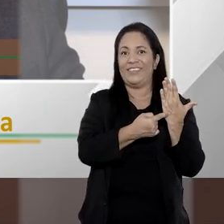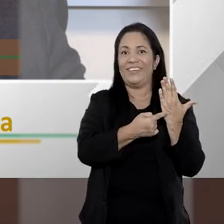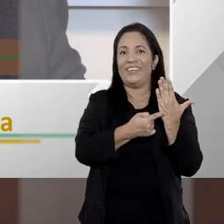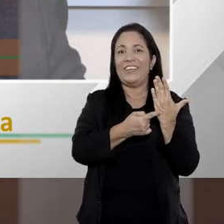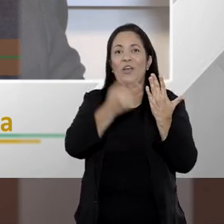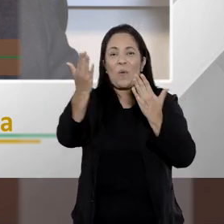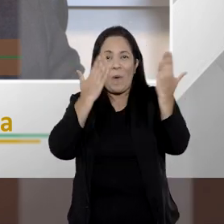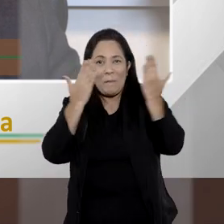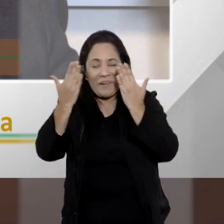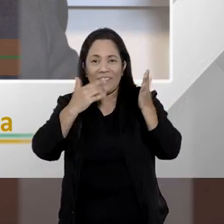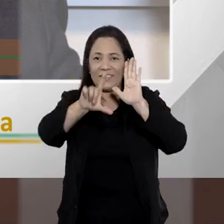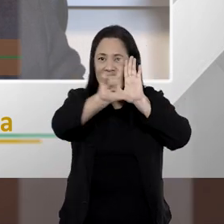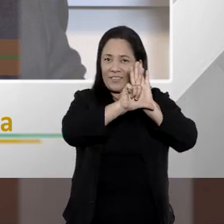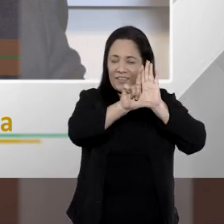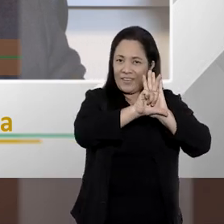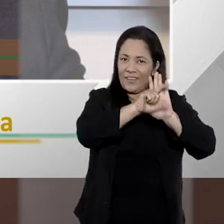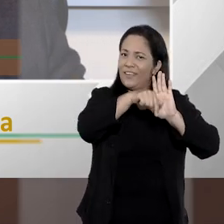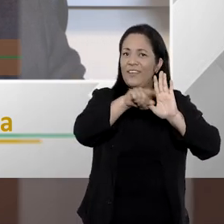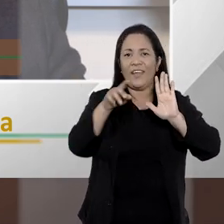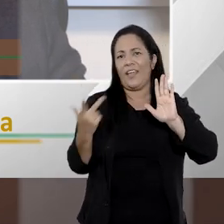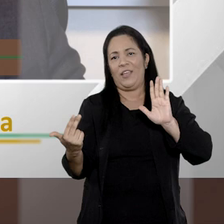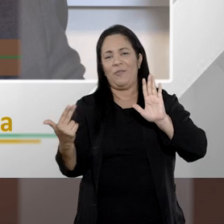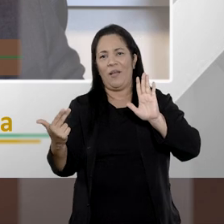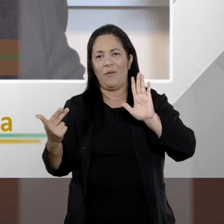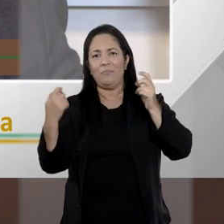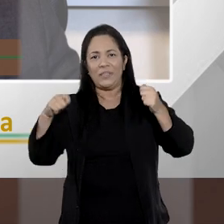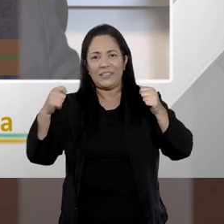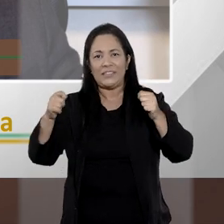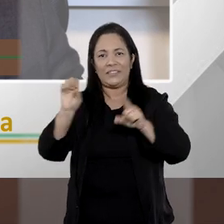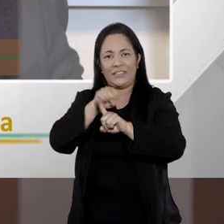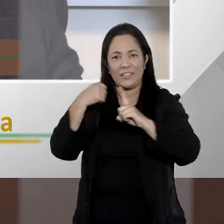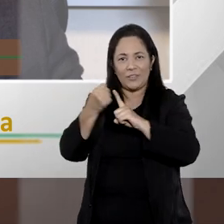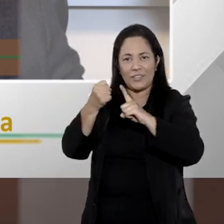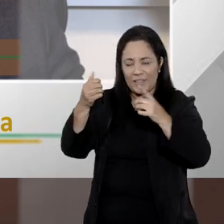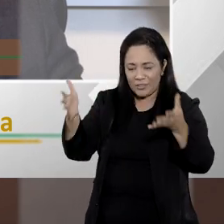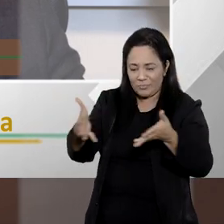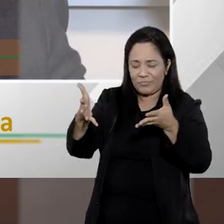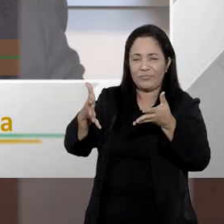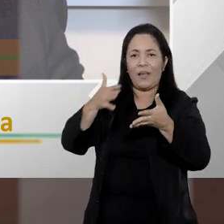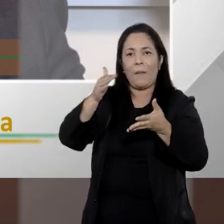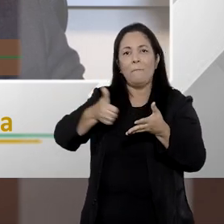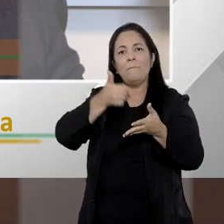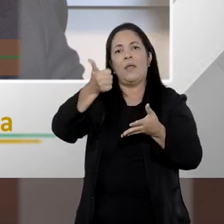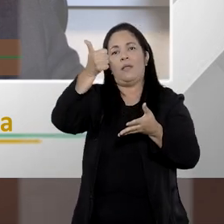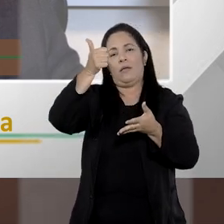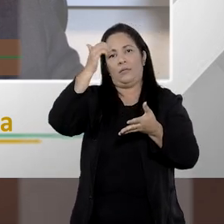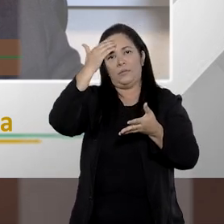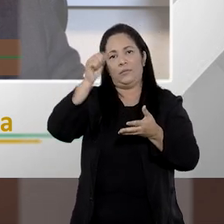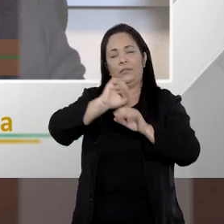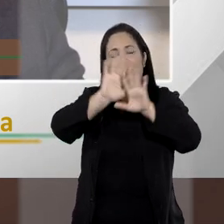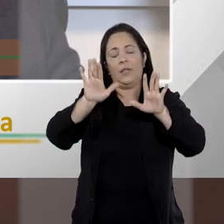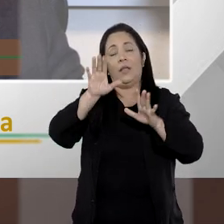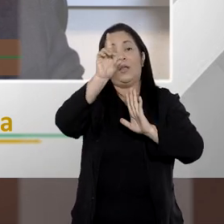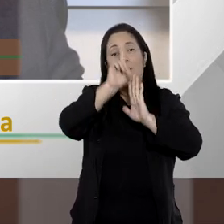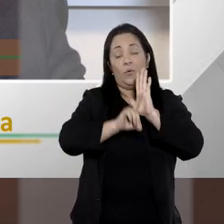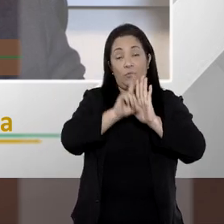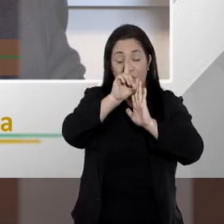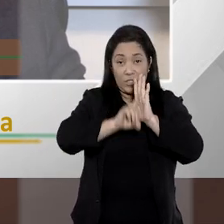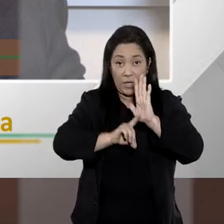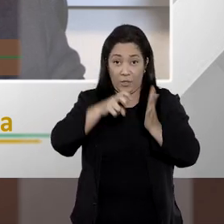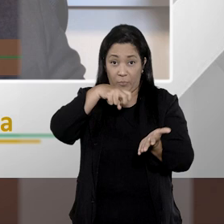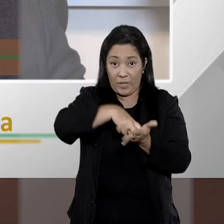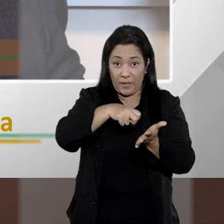de aprimoramento da sociedade, são formas que prescindem da utilização do direito penal. O acesso aos